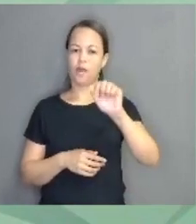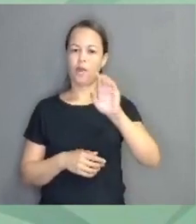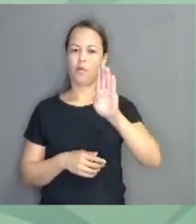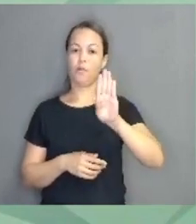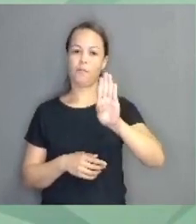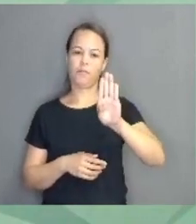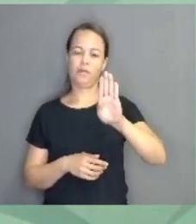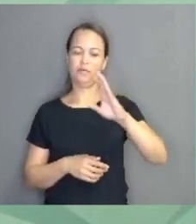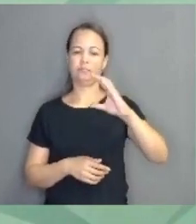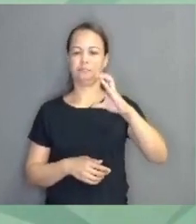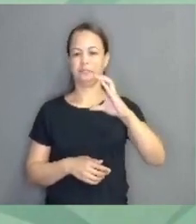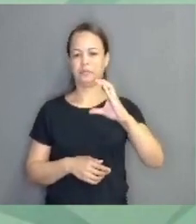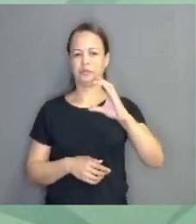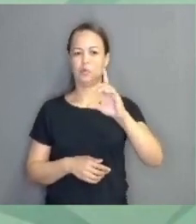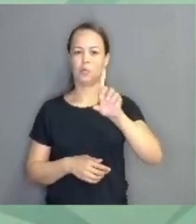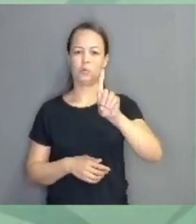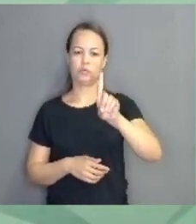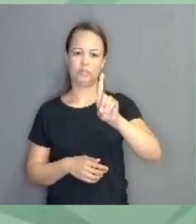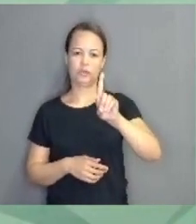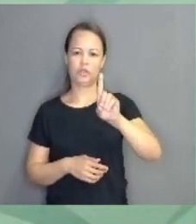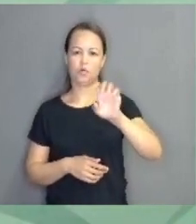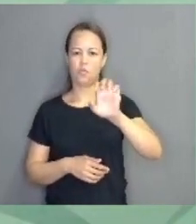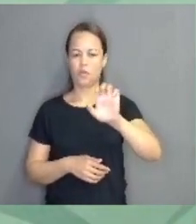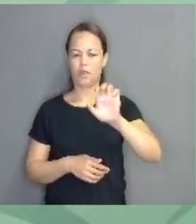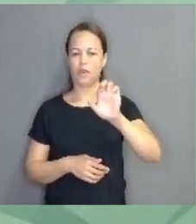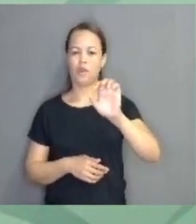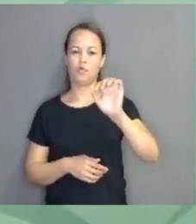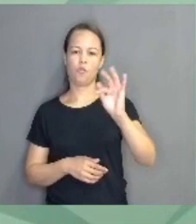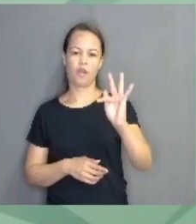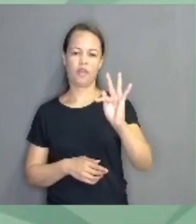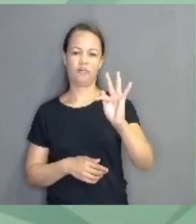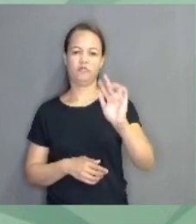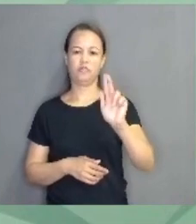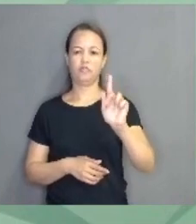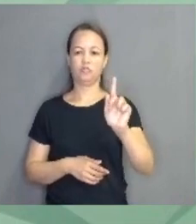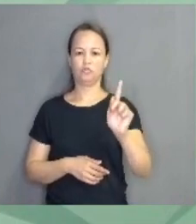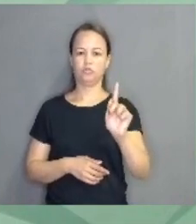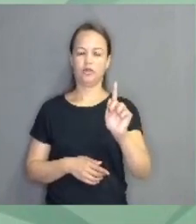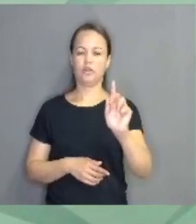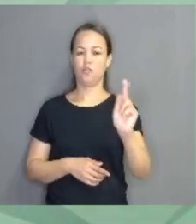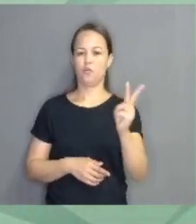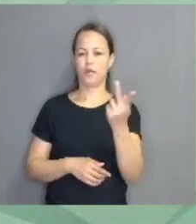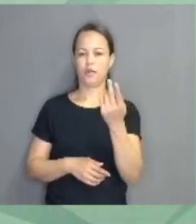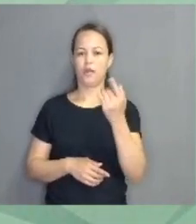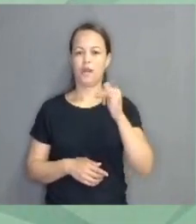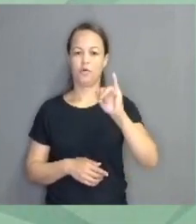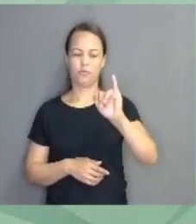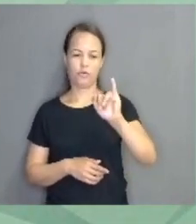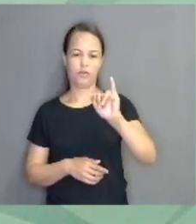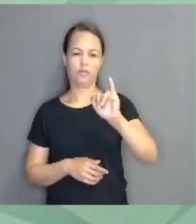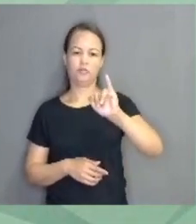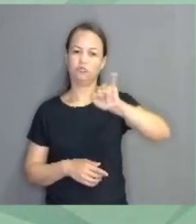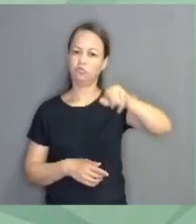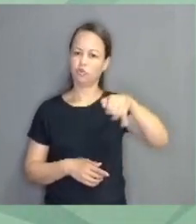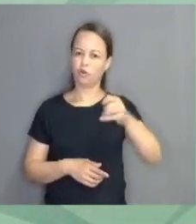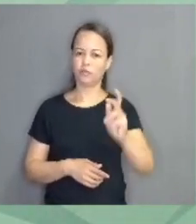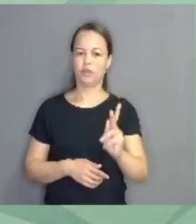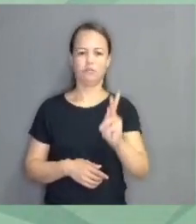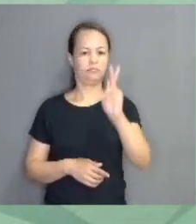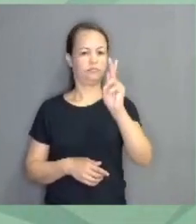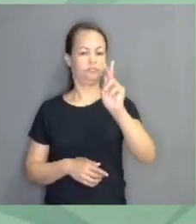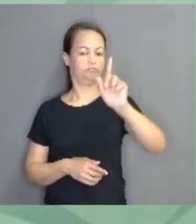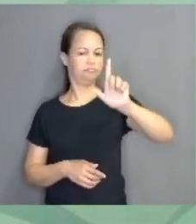o D, o E, o F, o G, o H, o I, o J, o